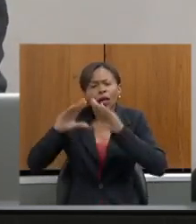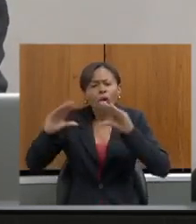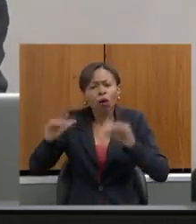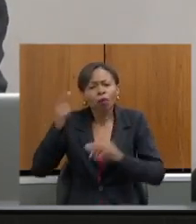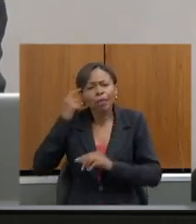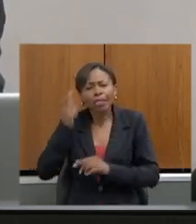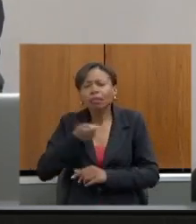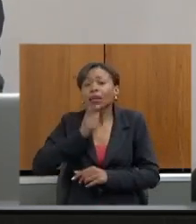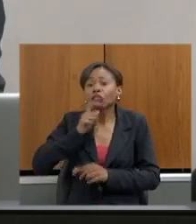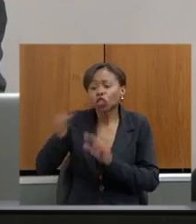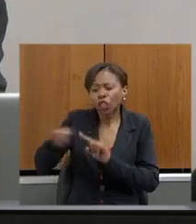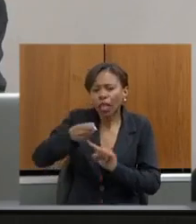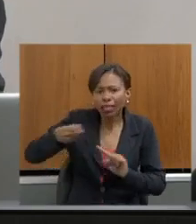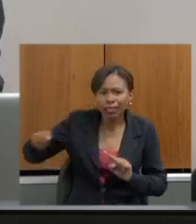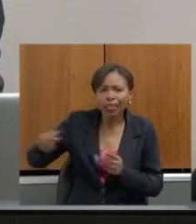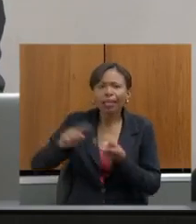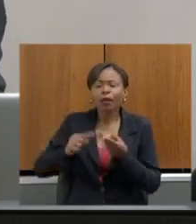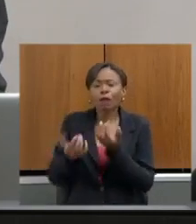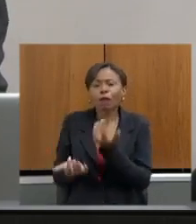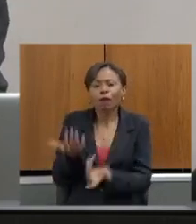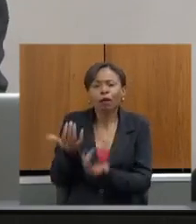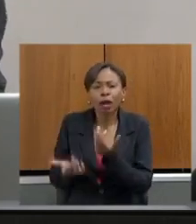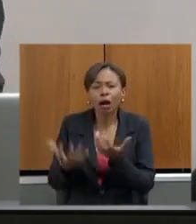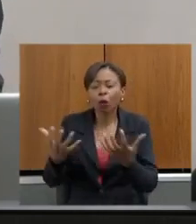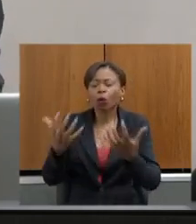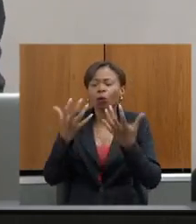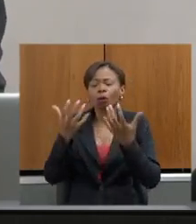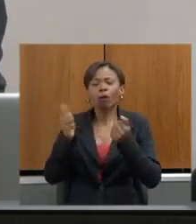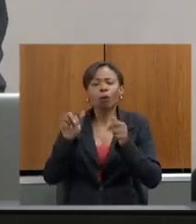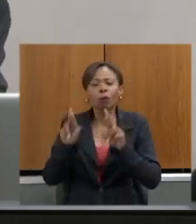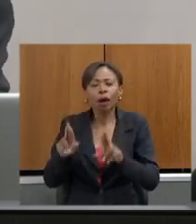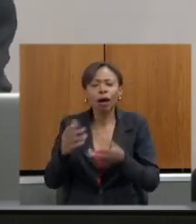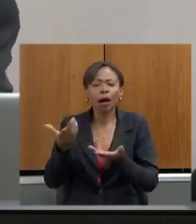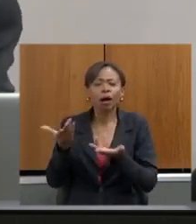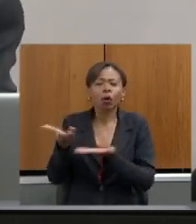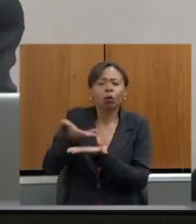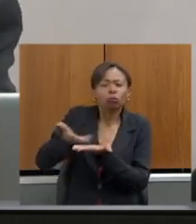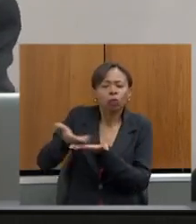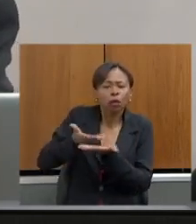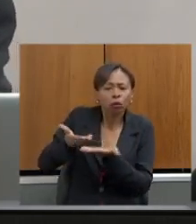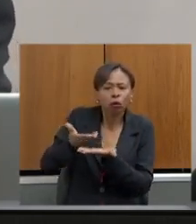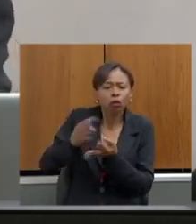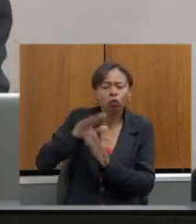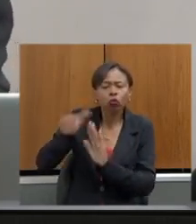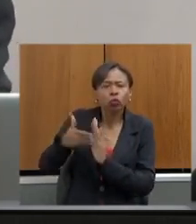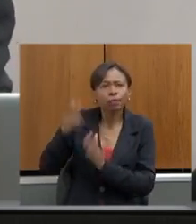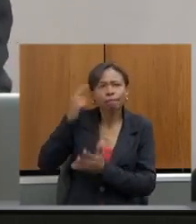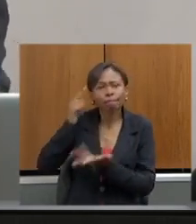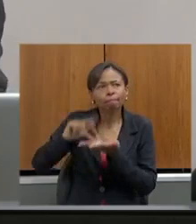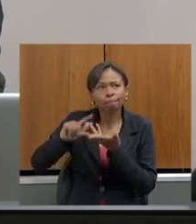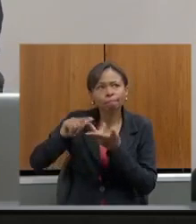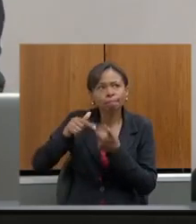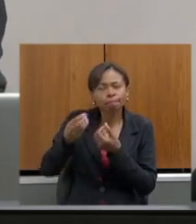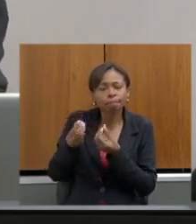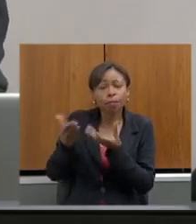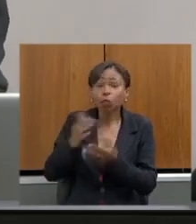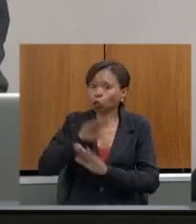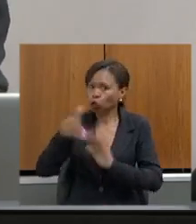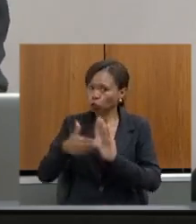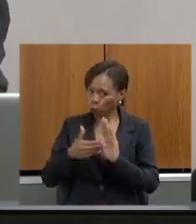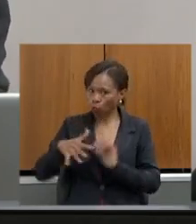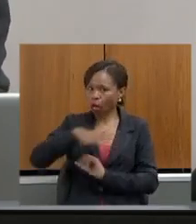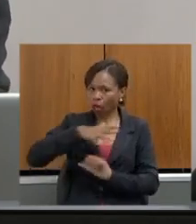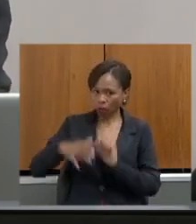pensei na geladeira quando eu pensei no fogão no ar condicionado no microondas e foram todas as forças todas as forças